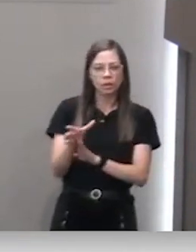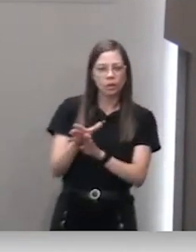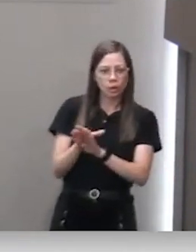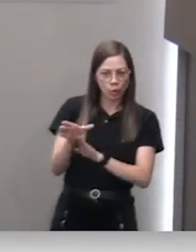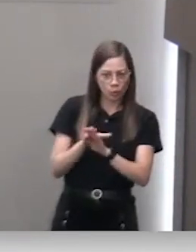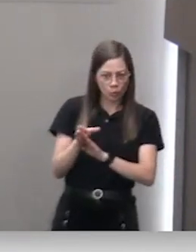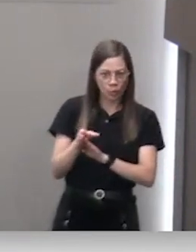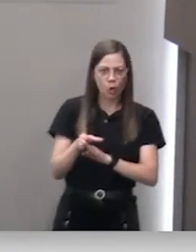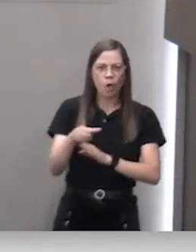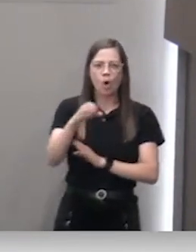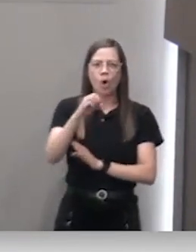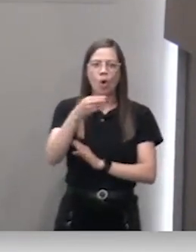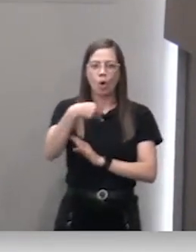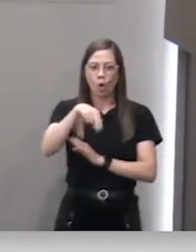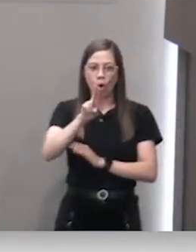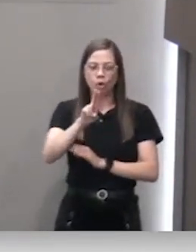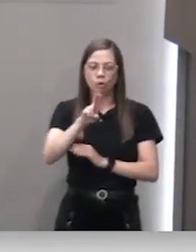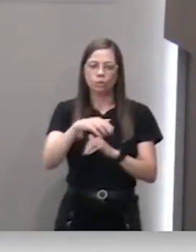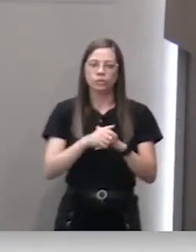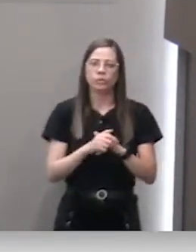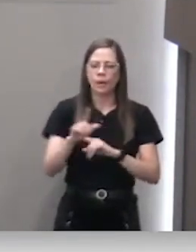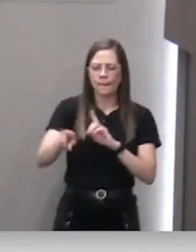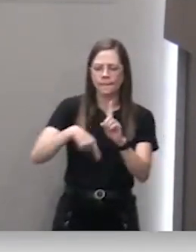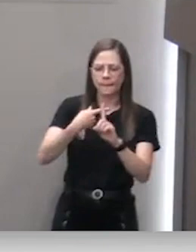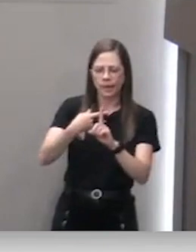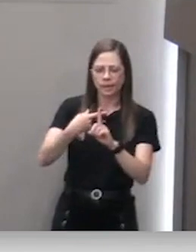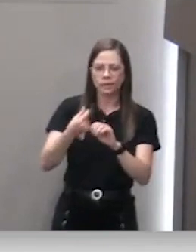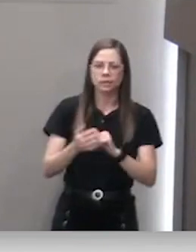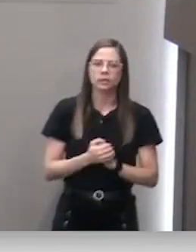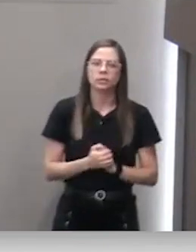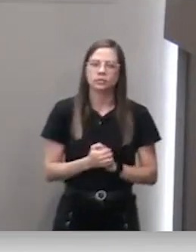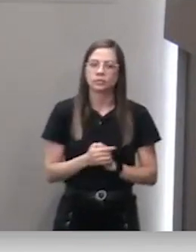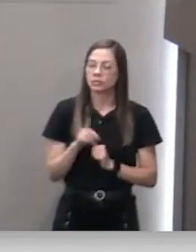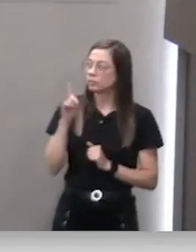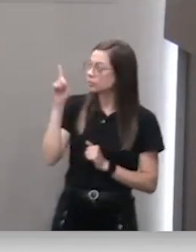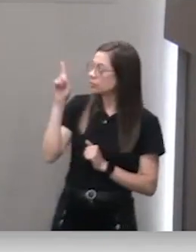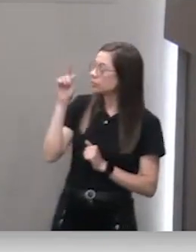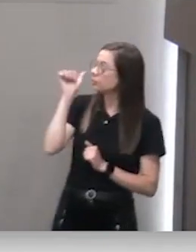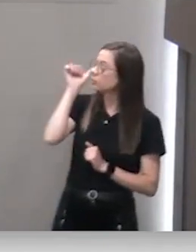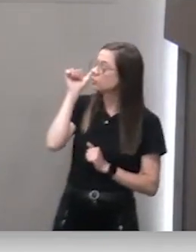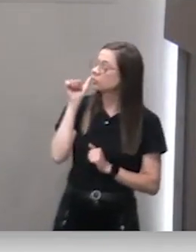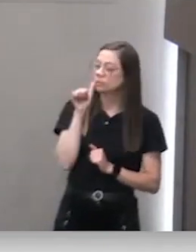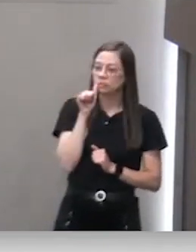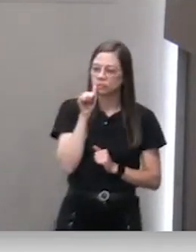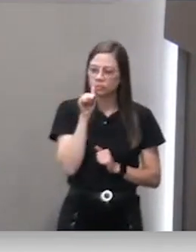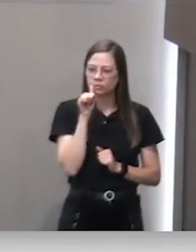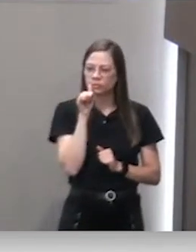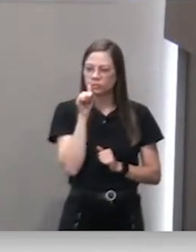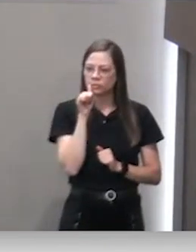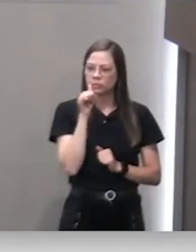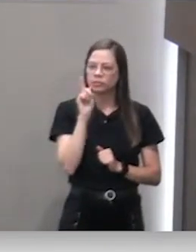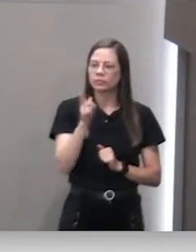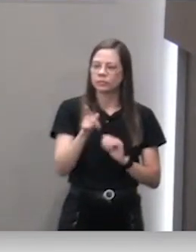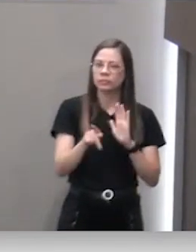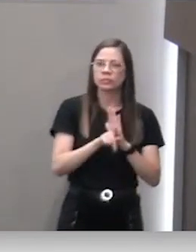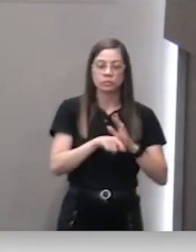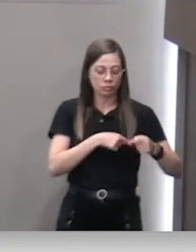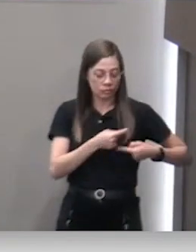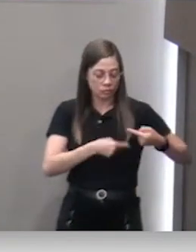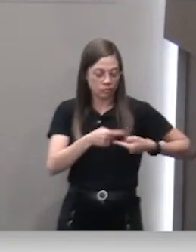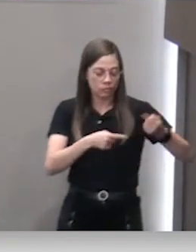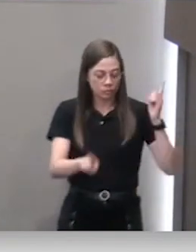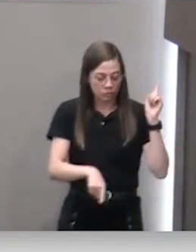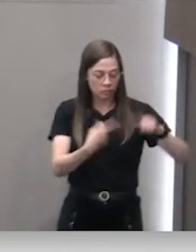da ONU. E mais, essa senhora, Amparo Medina, equatoriana, era uma revolucionária